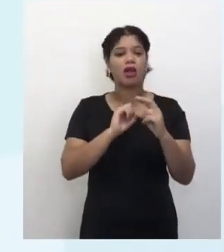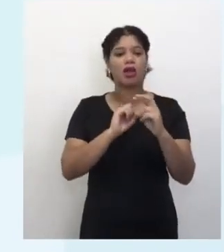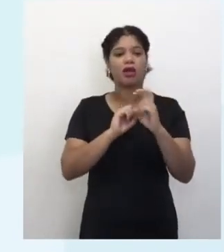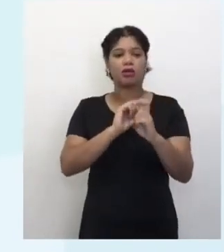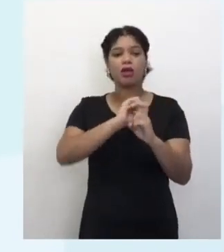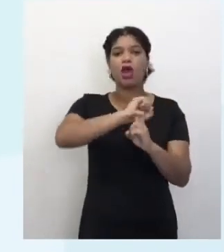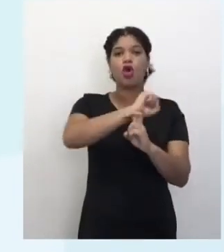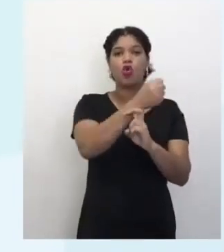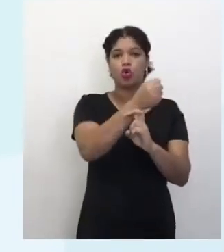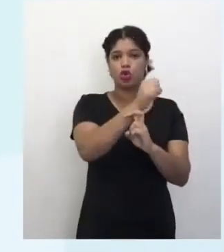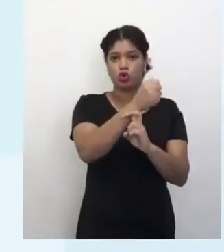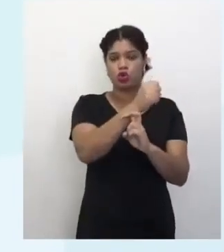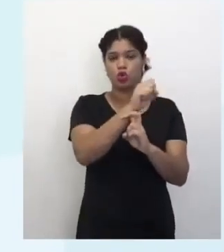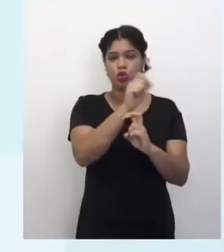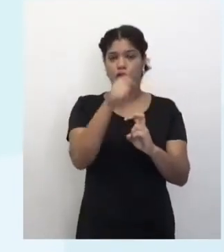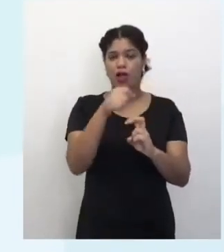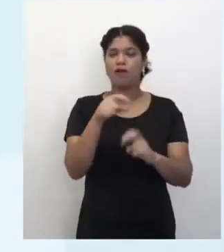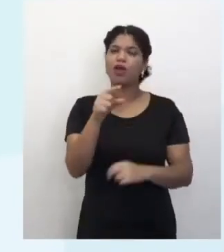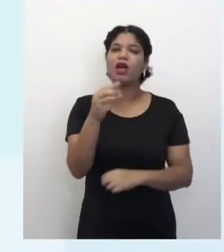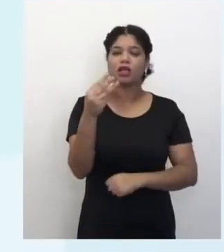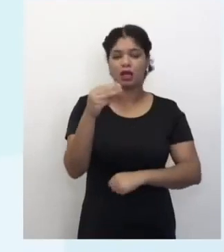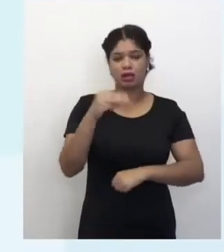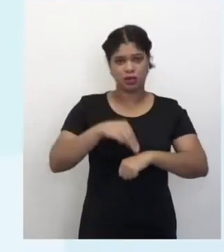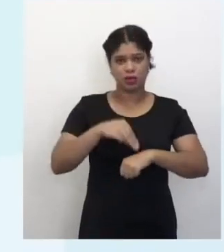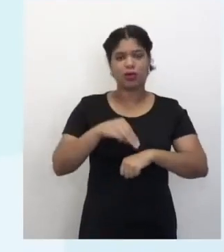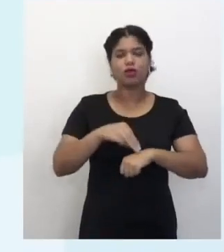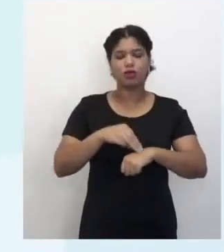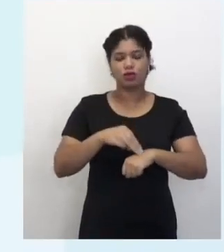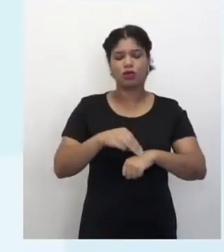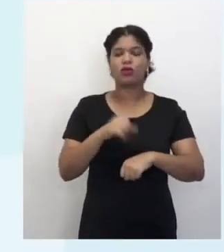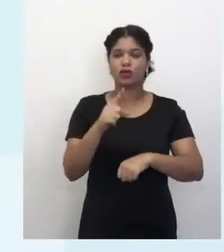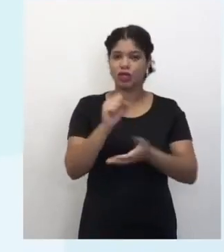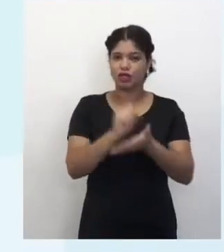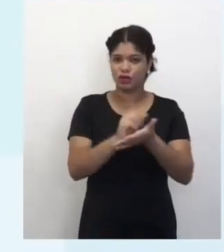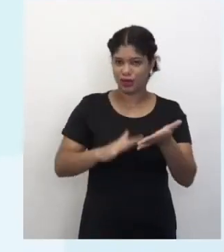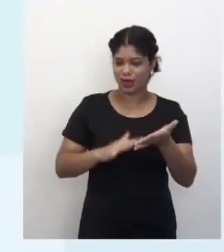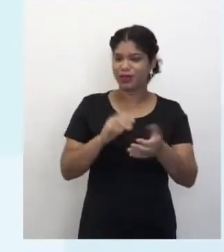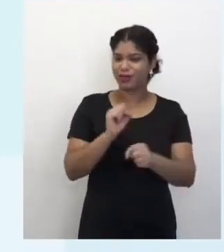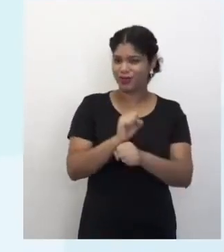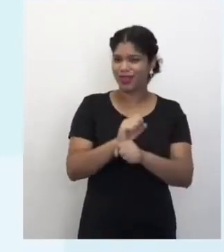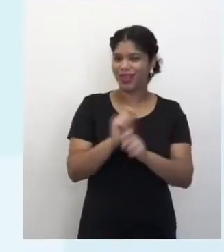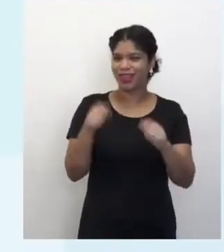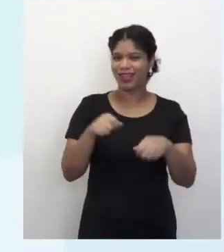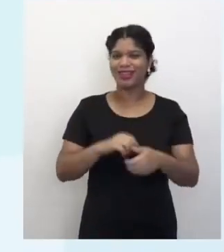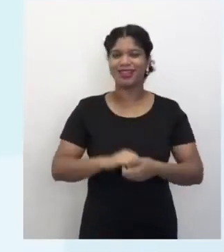dessa raiz. Vocês vão ter aí 3 minutos para terminar esse exercício. Espero.